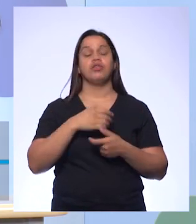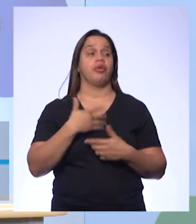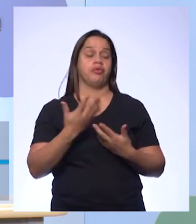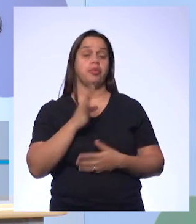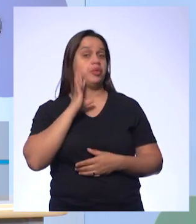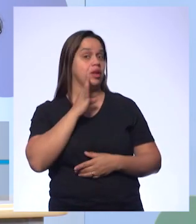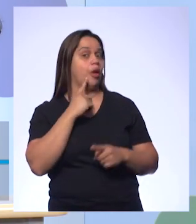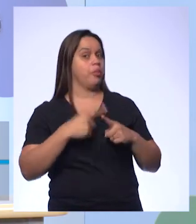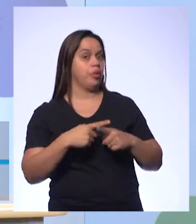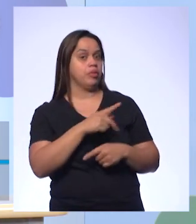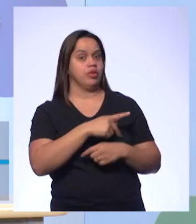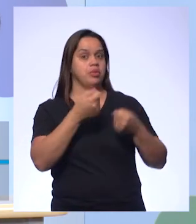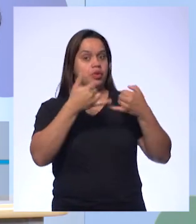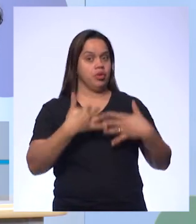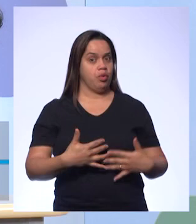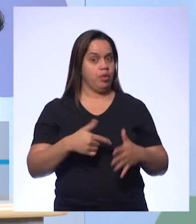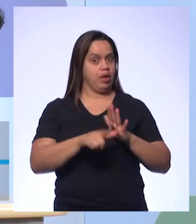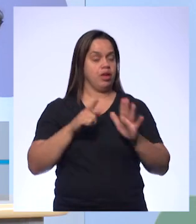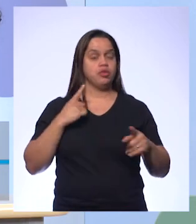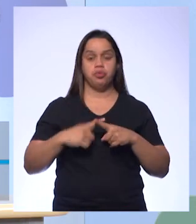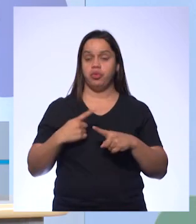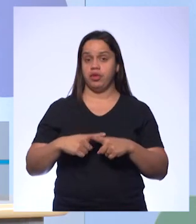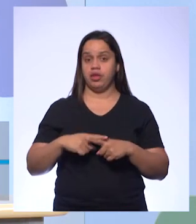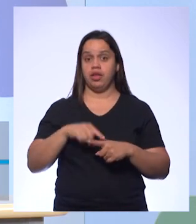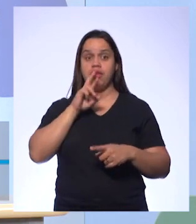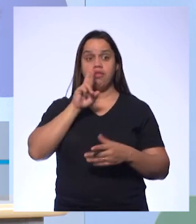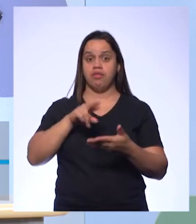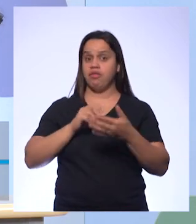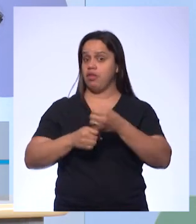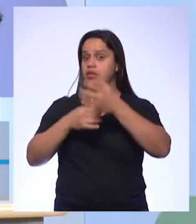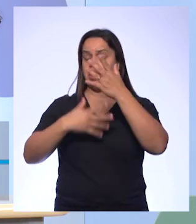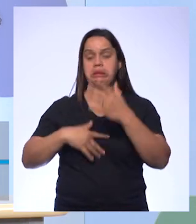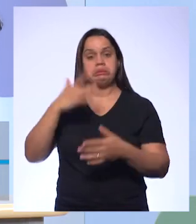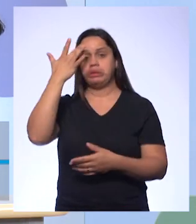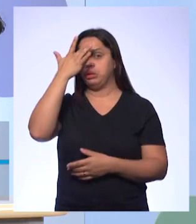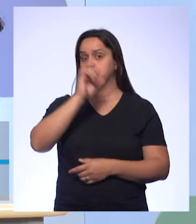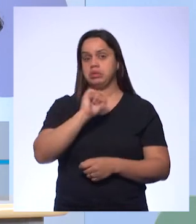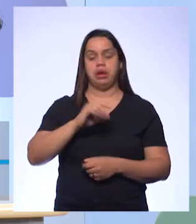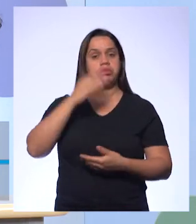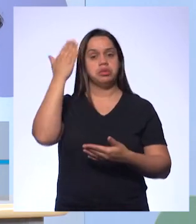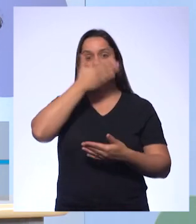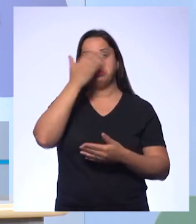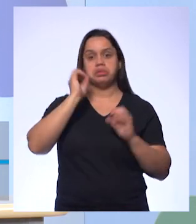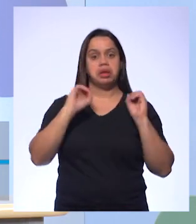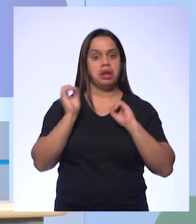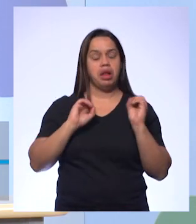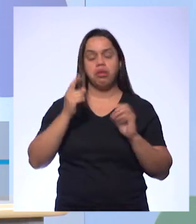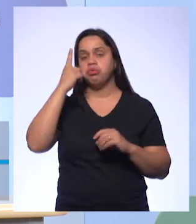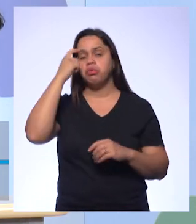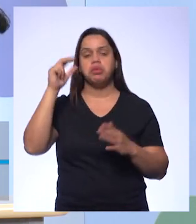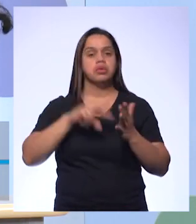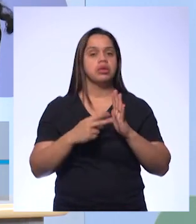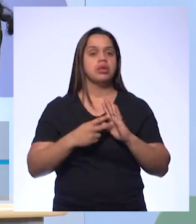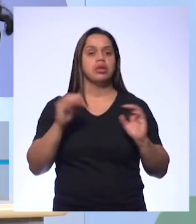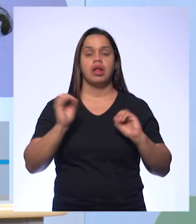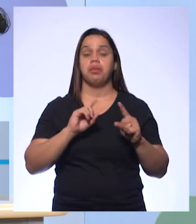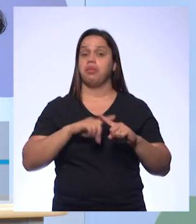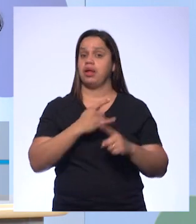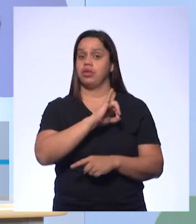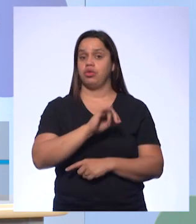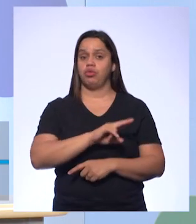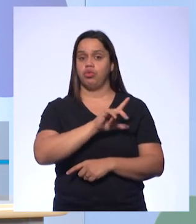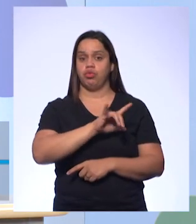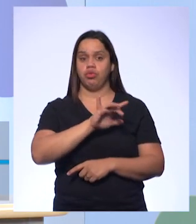E porque eu vejo aqui pelas respostas que vários não sabem, nunca nem ouvi, não tenho ideia, mas a Júlia Freire, a gente tem